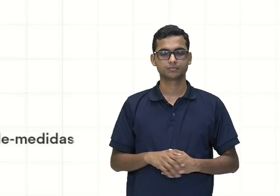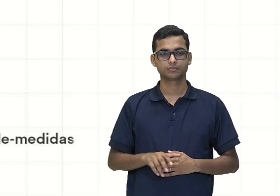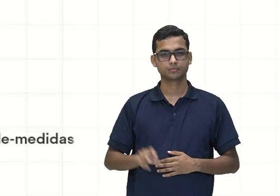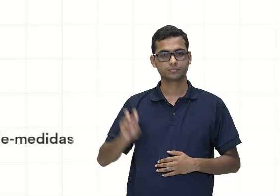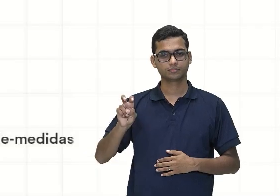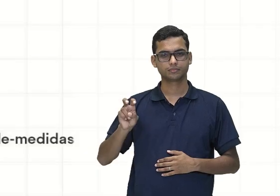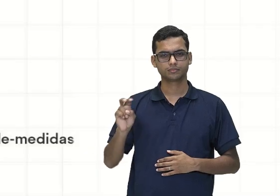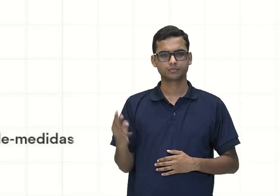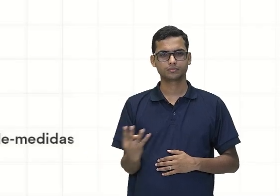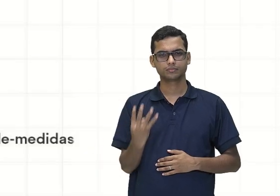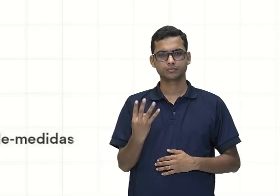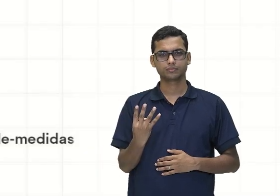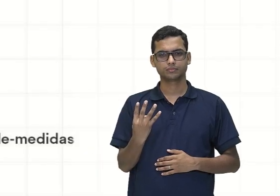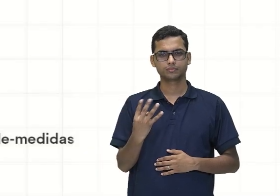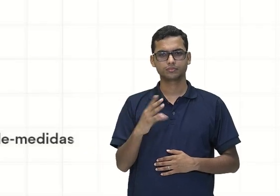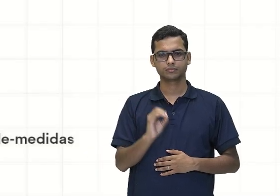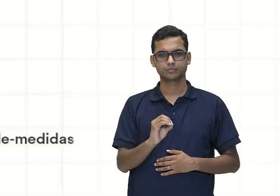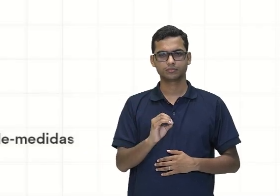540